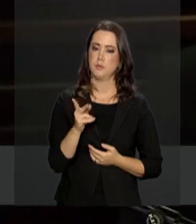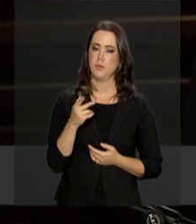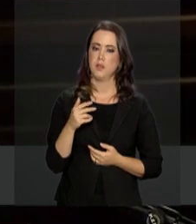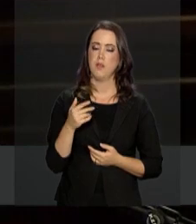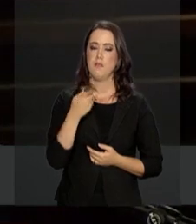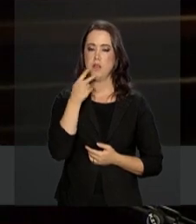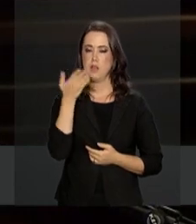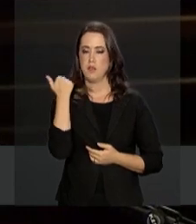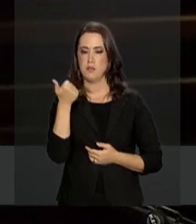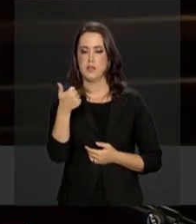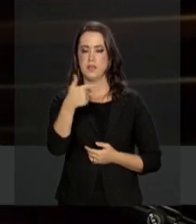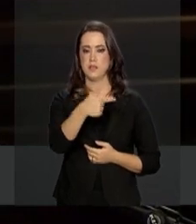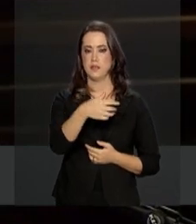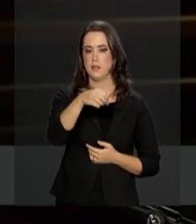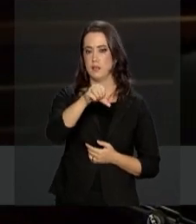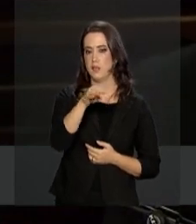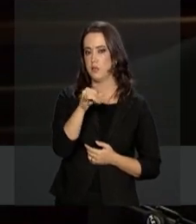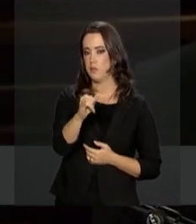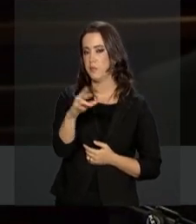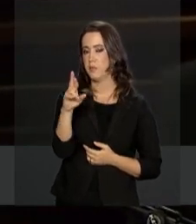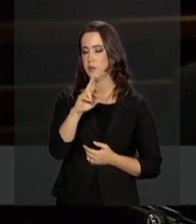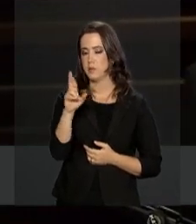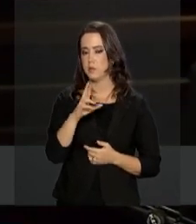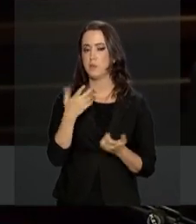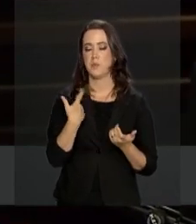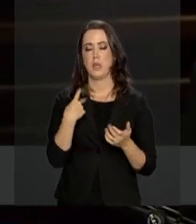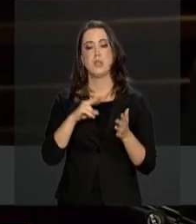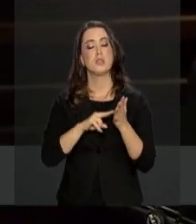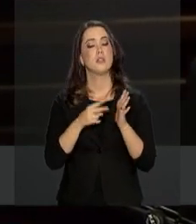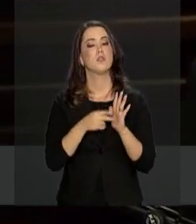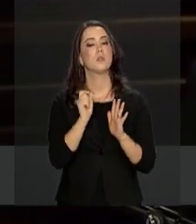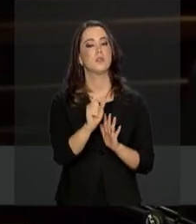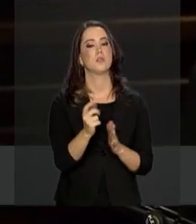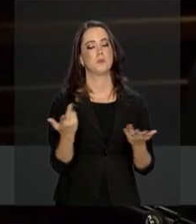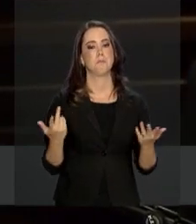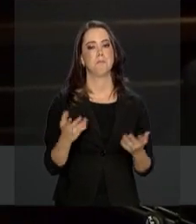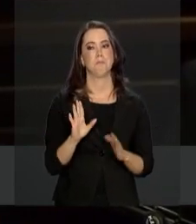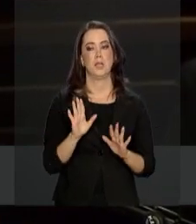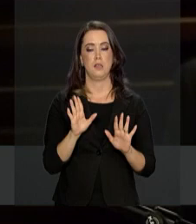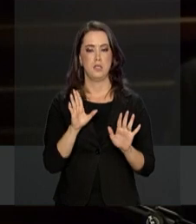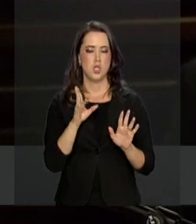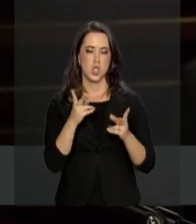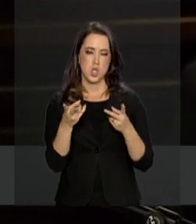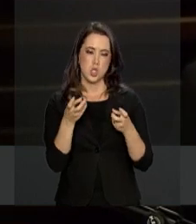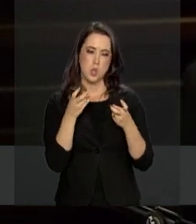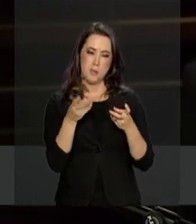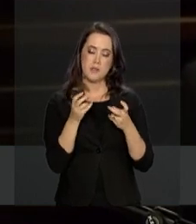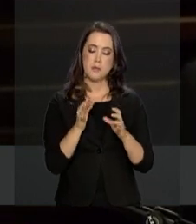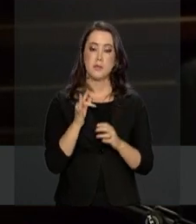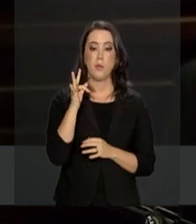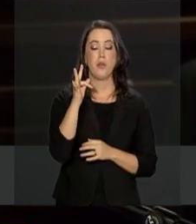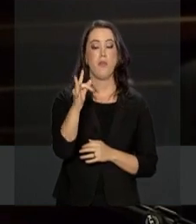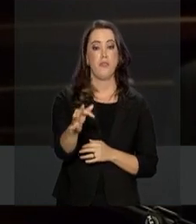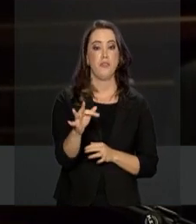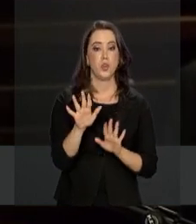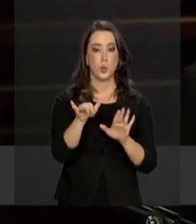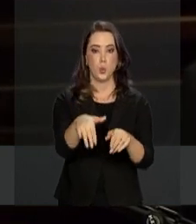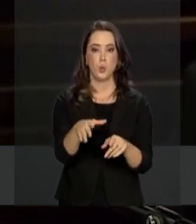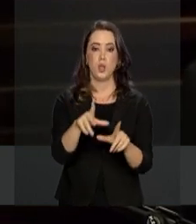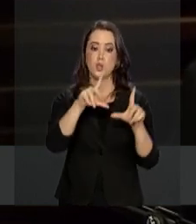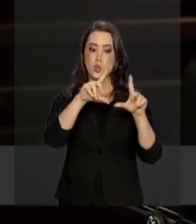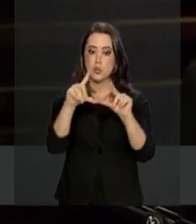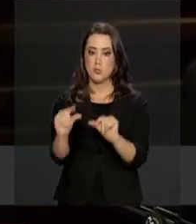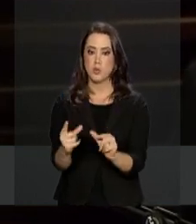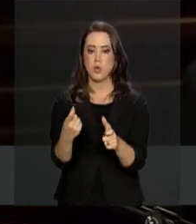179 bilhões o que significa o seguinte havia uma previsão que ao final do ano não é ela caiu para 159 bilhões